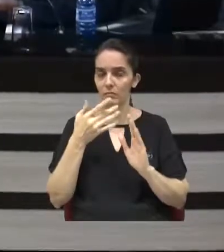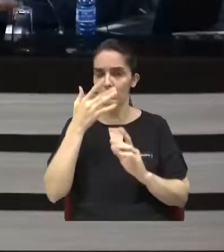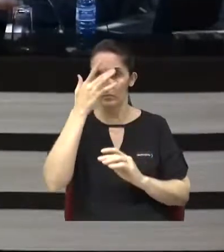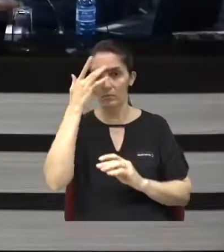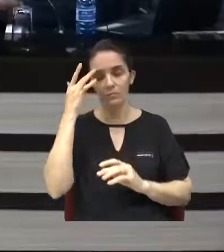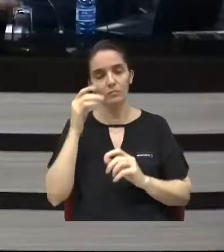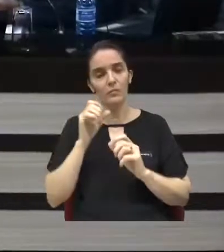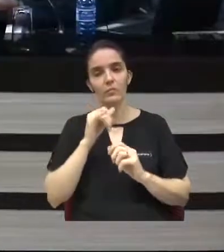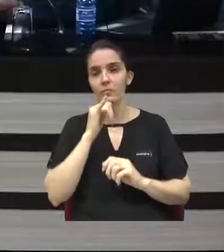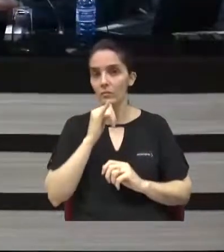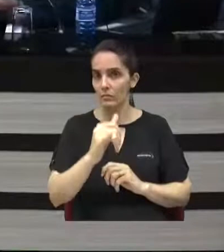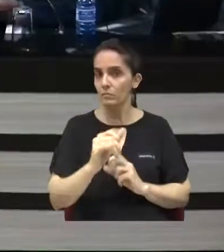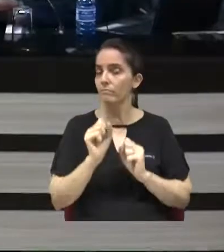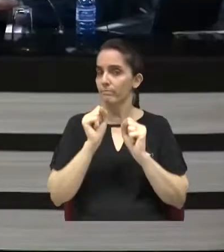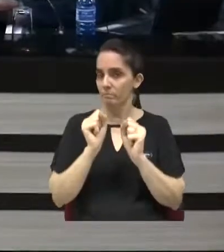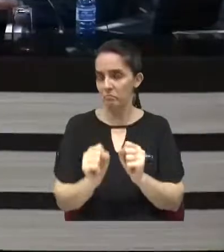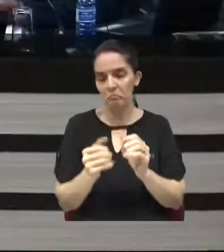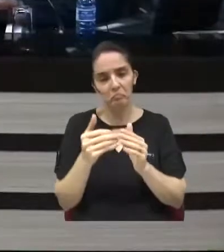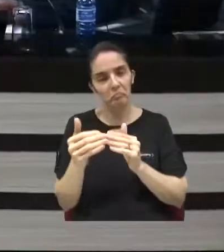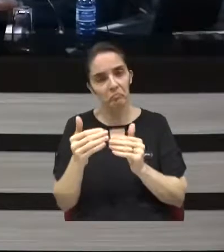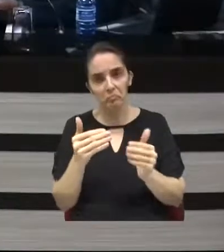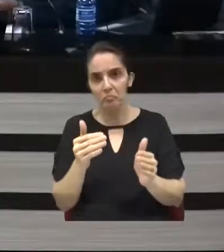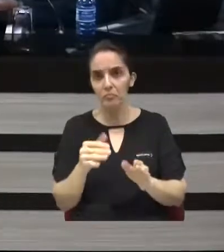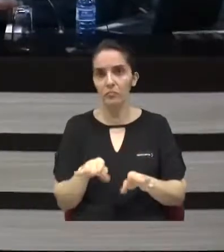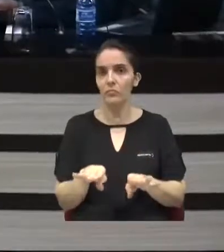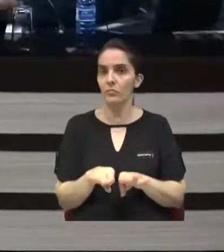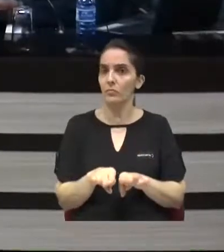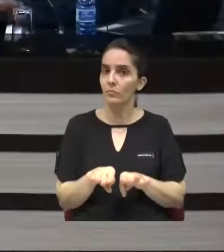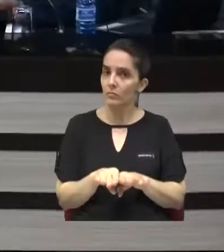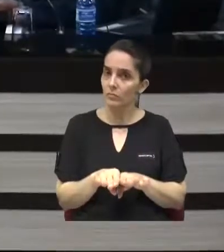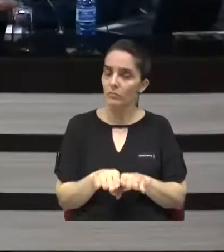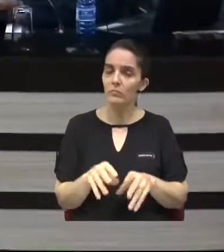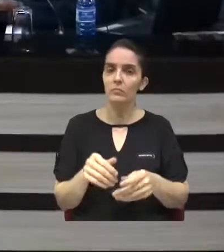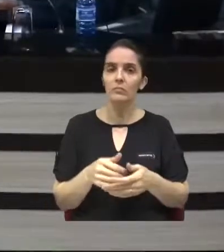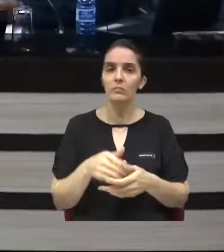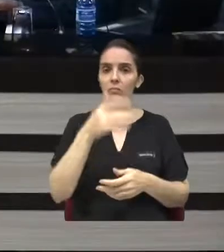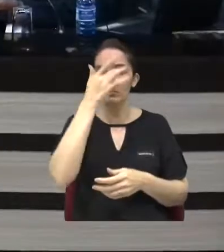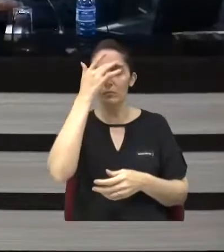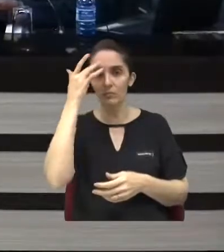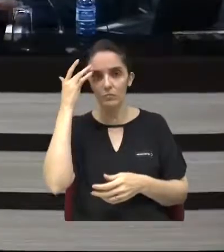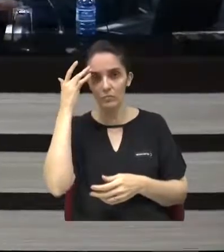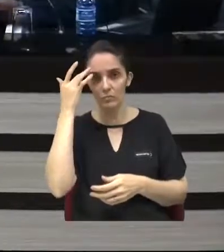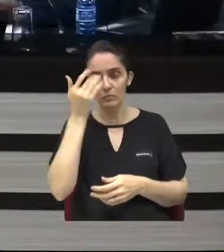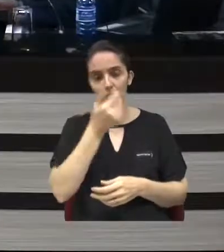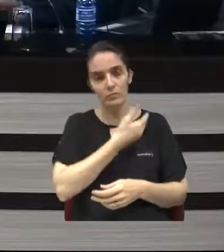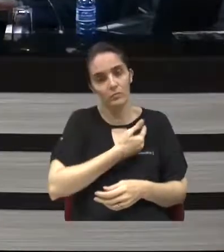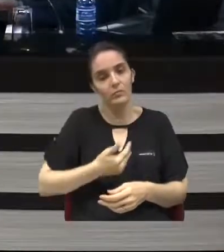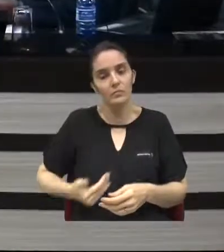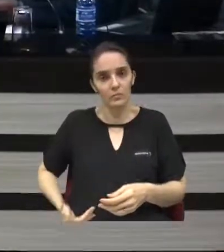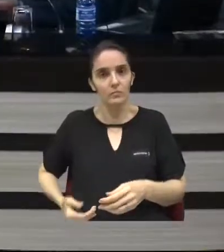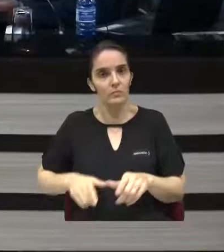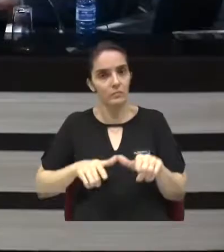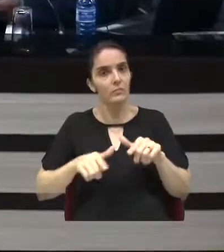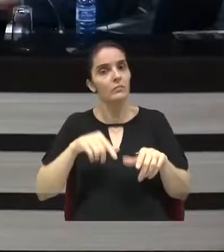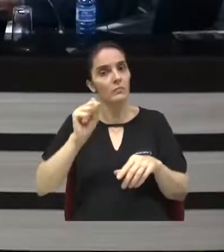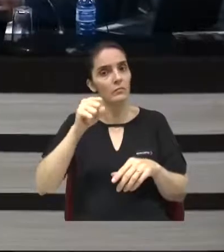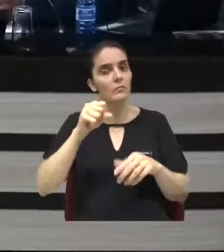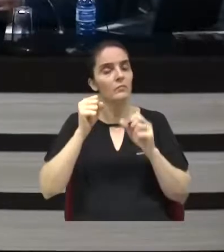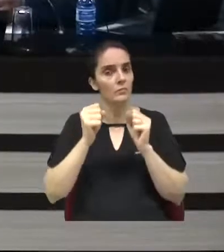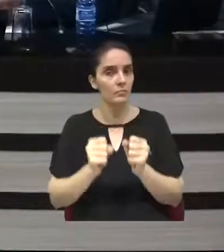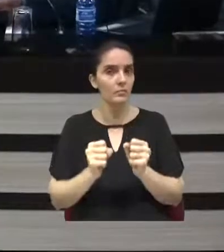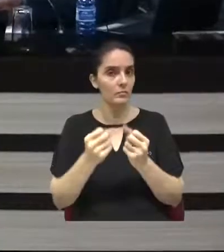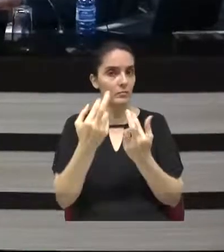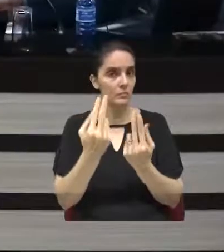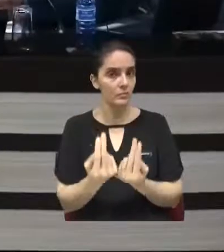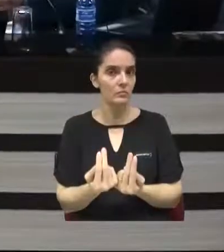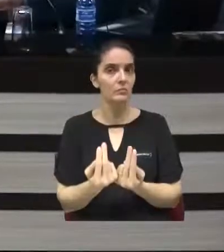no âmbito do Poder Legislativo, incluindo, dentre as possíveis, aquela que pede a abertura de comissão processante, como é o